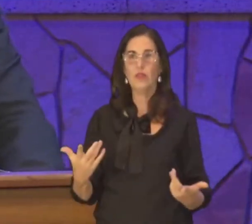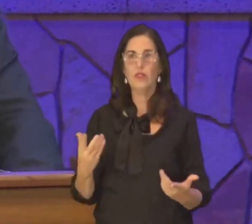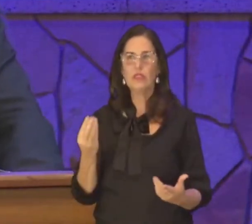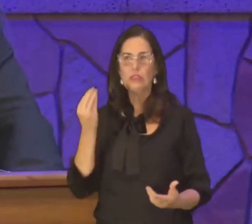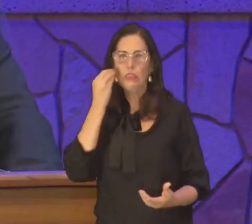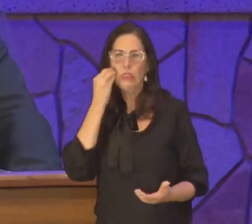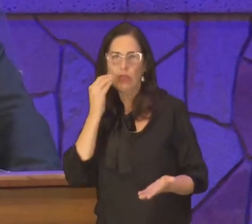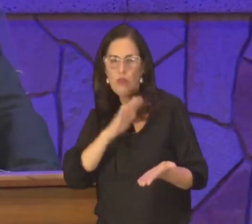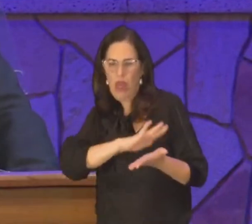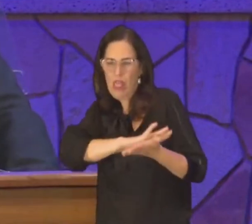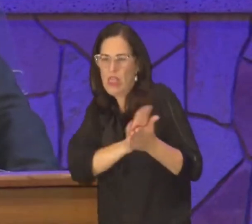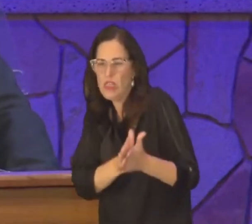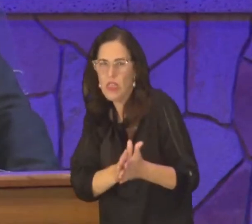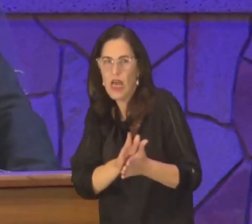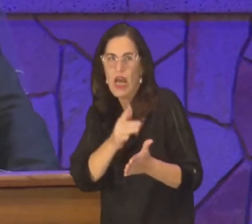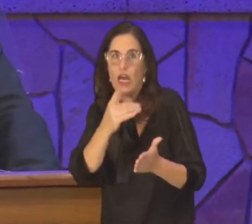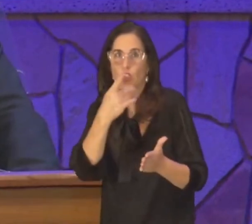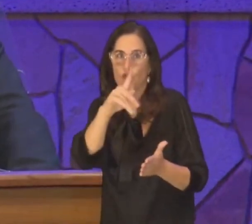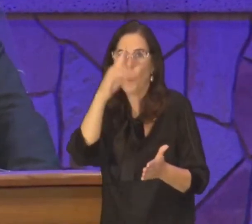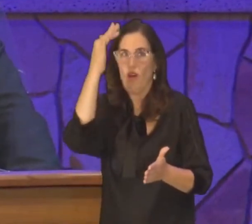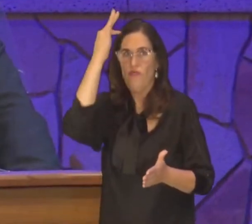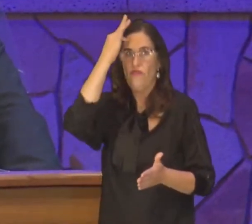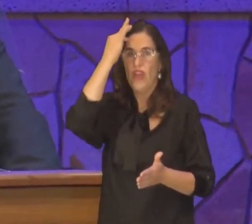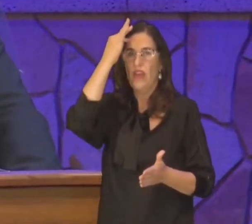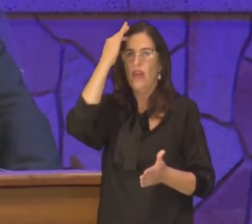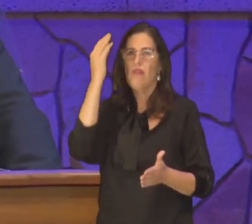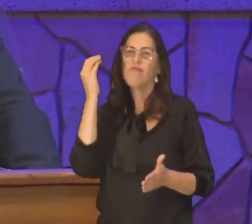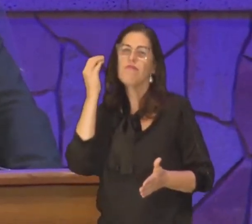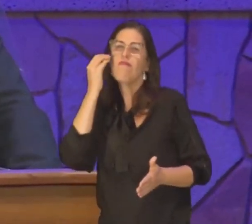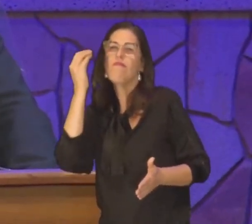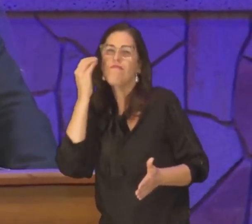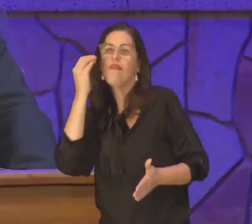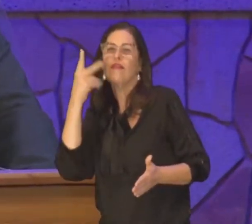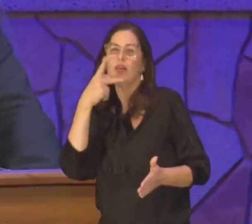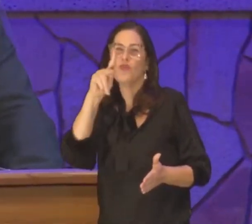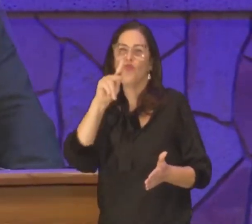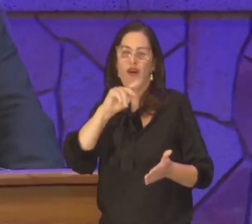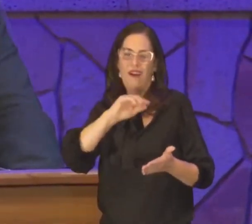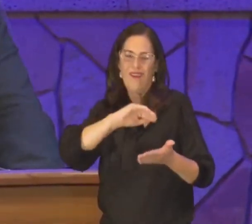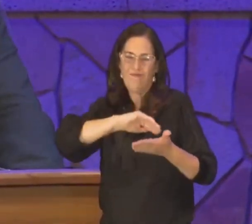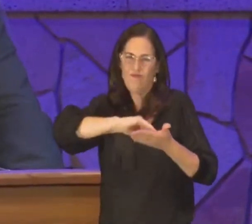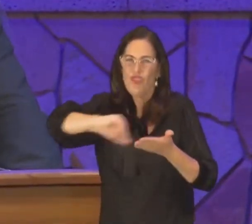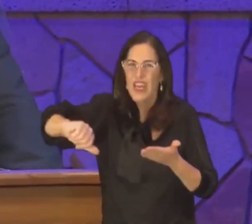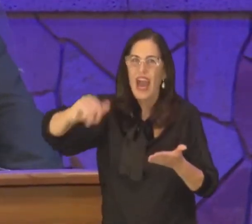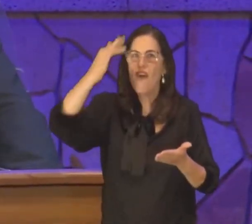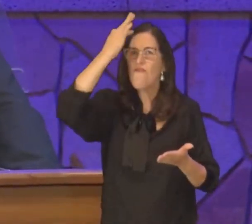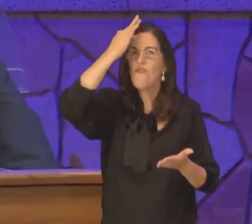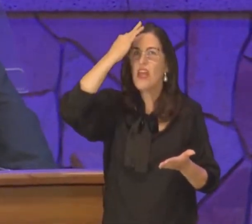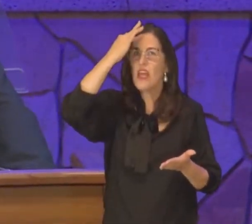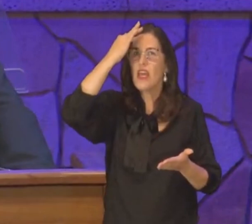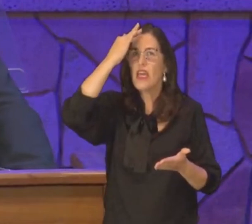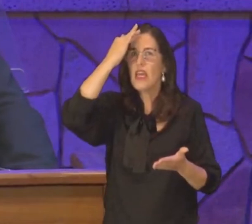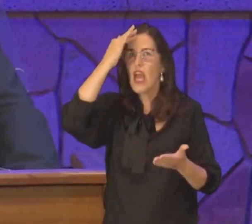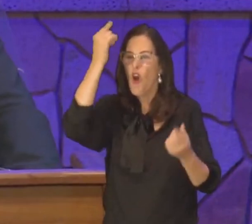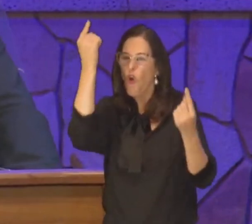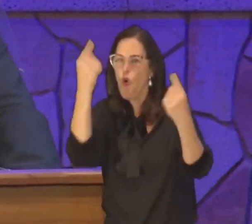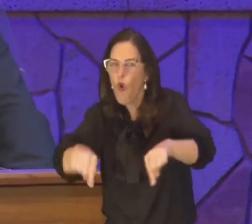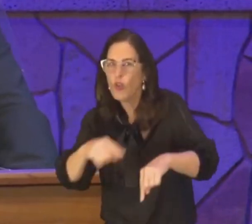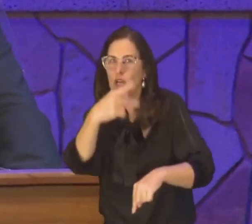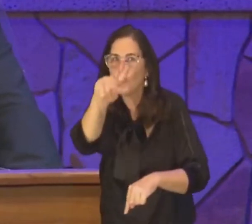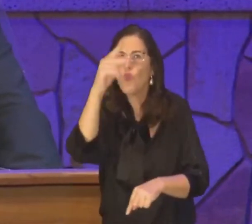tentando desfazer a sua fé, tentando eliminar a sua fé, tentando combater a sua